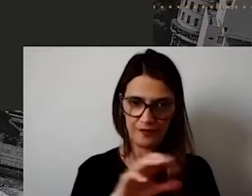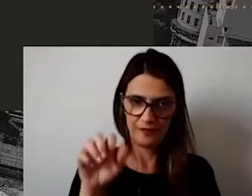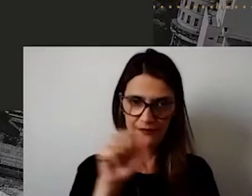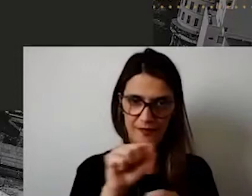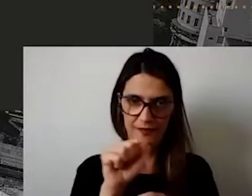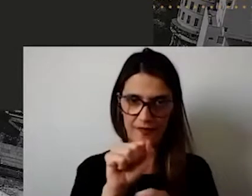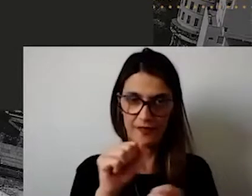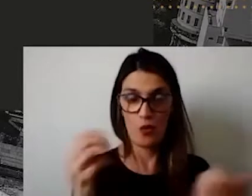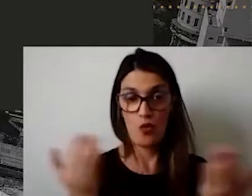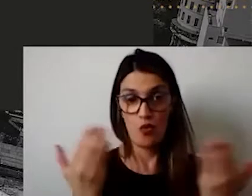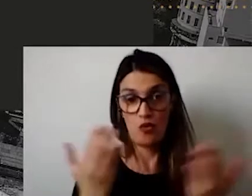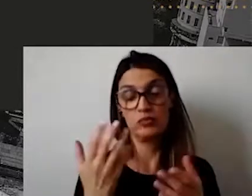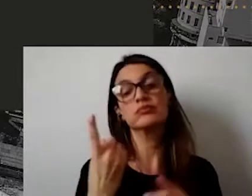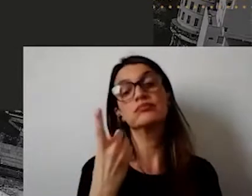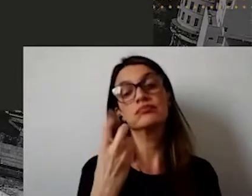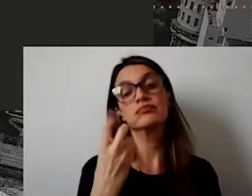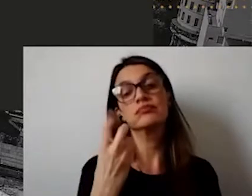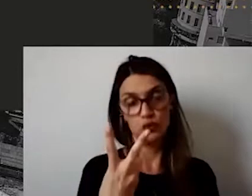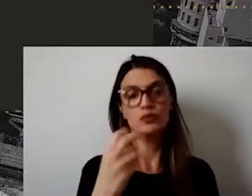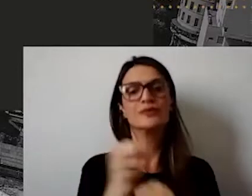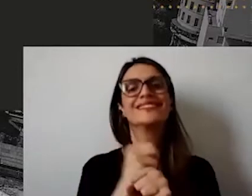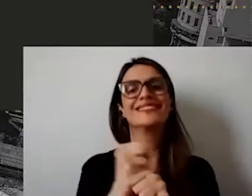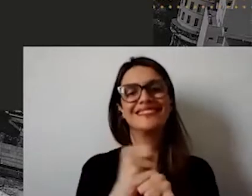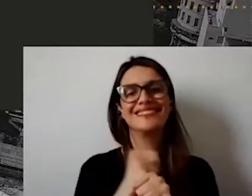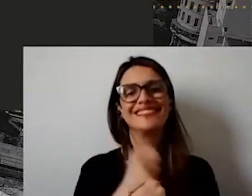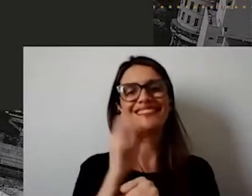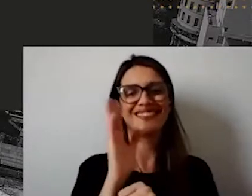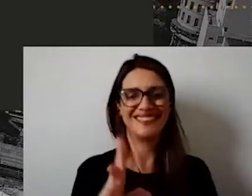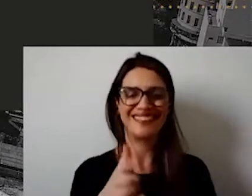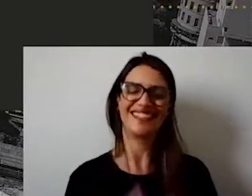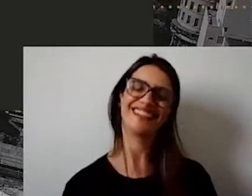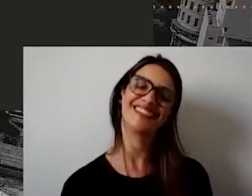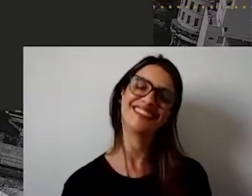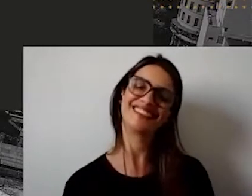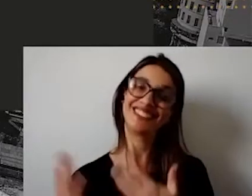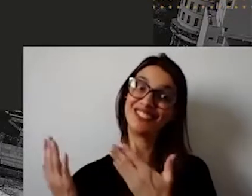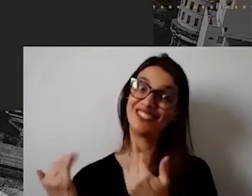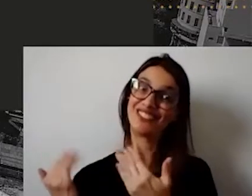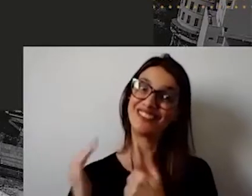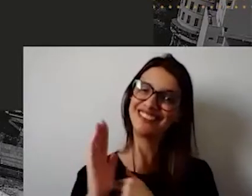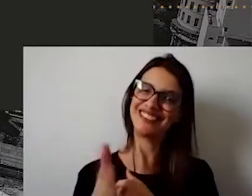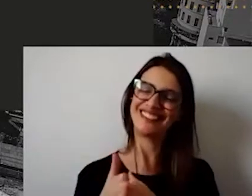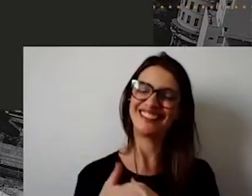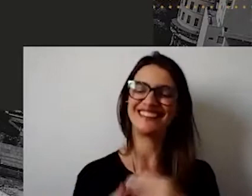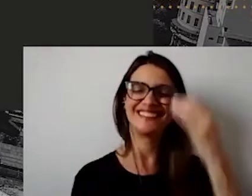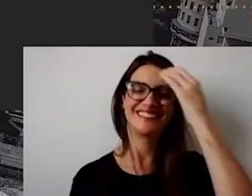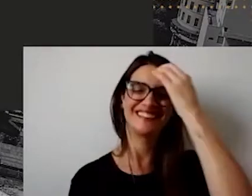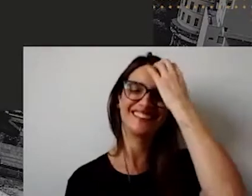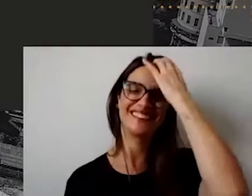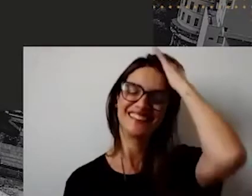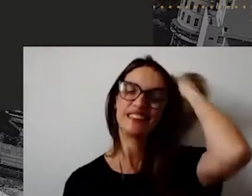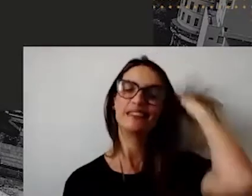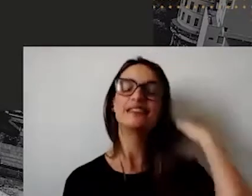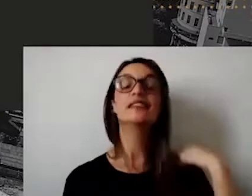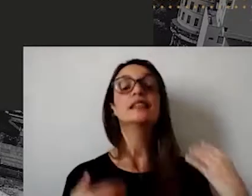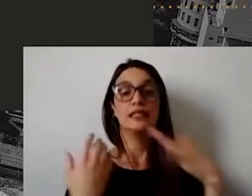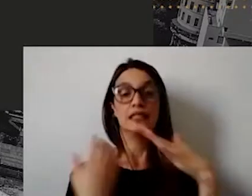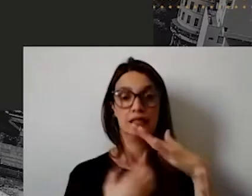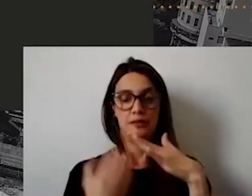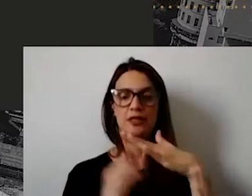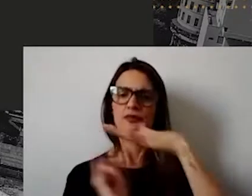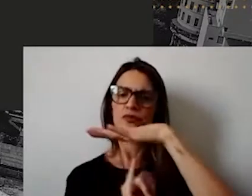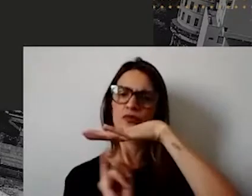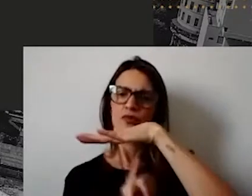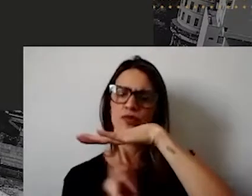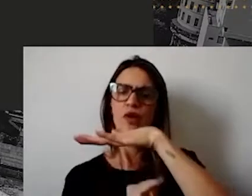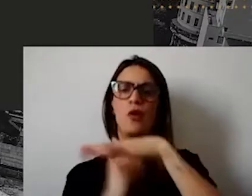12 anos, já é uma mocinha, né, crescida. E a gente conseguiu fazer um bocado de coisas